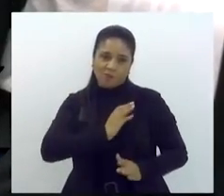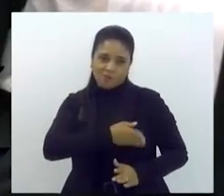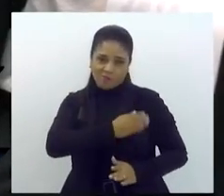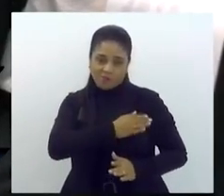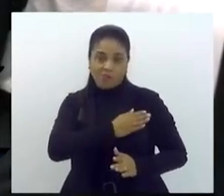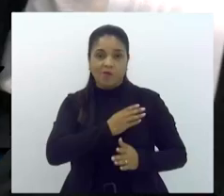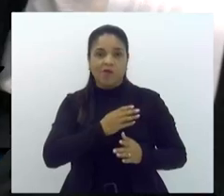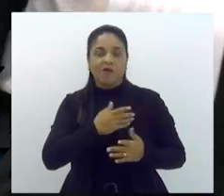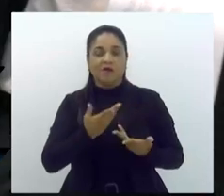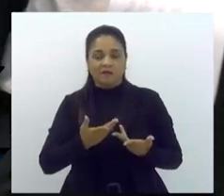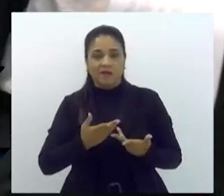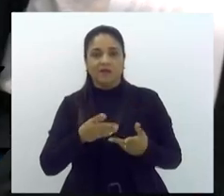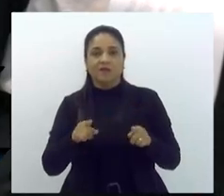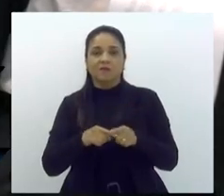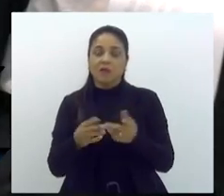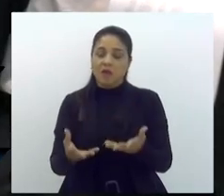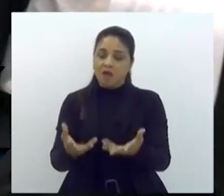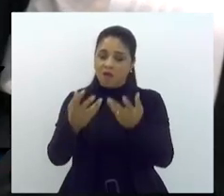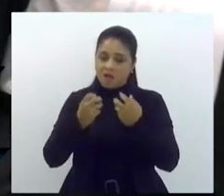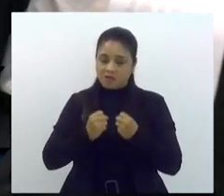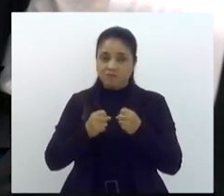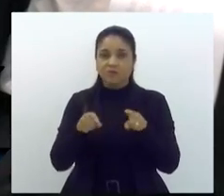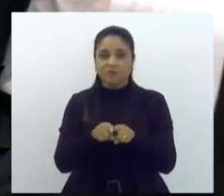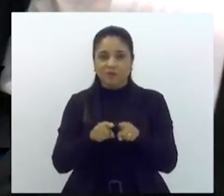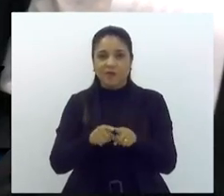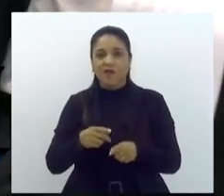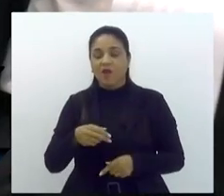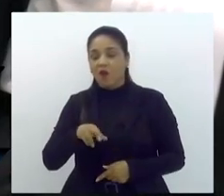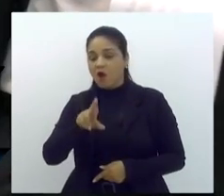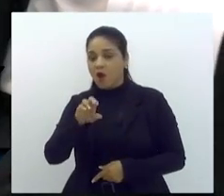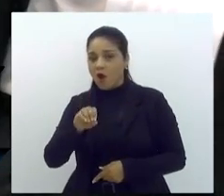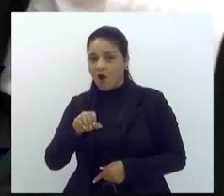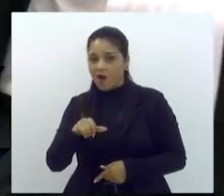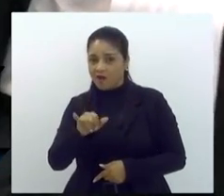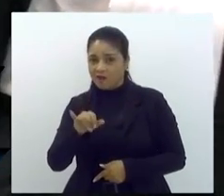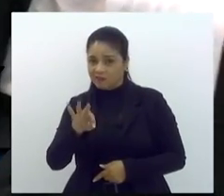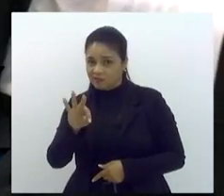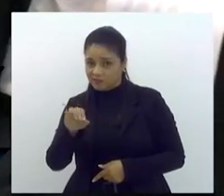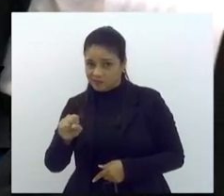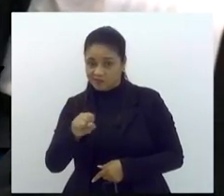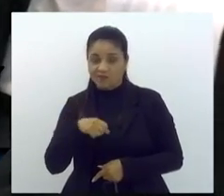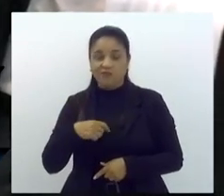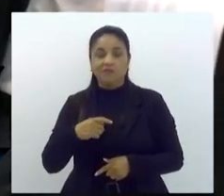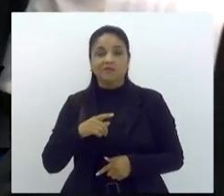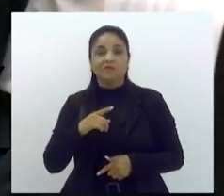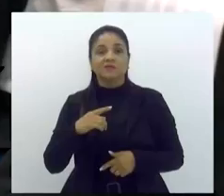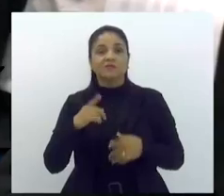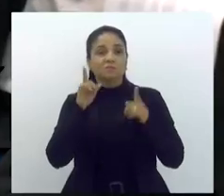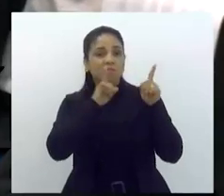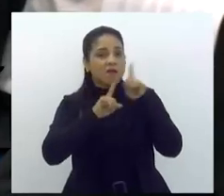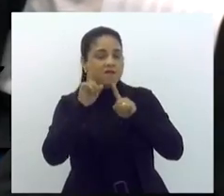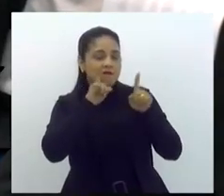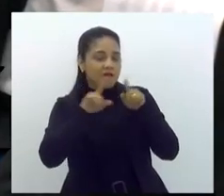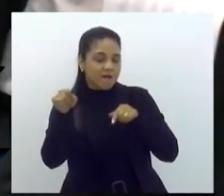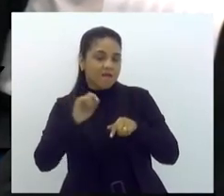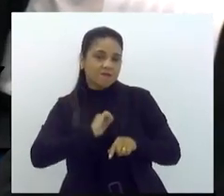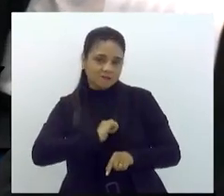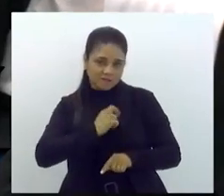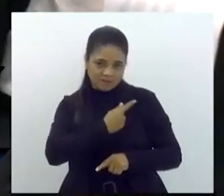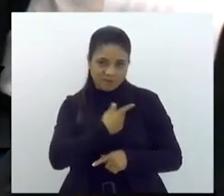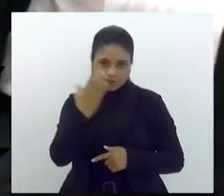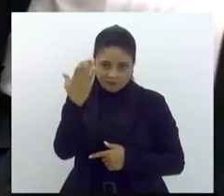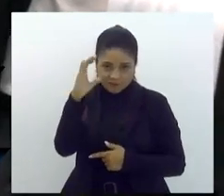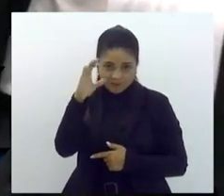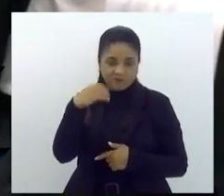recebidos com Jorge do petróleo Niterói Maricá e não ofertam esse tratamento do Câncer do coração na sua cidade